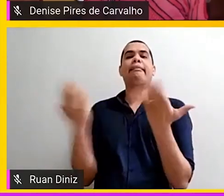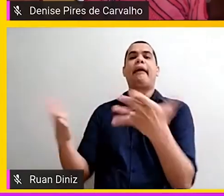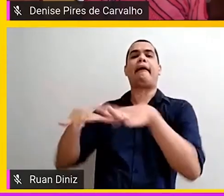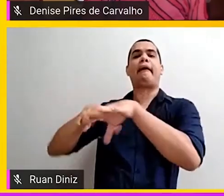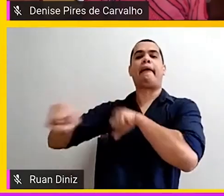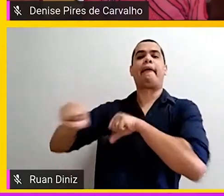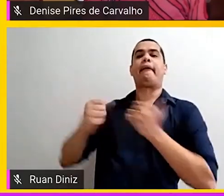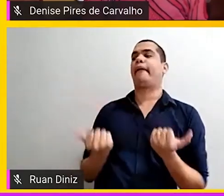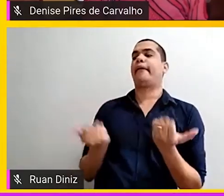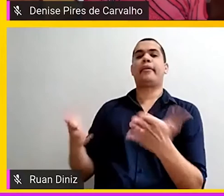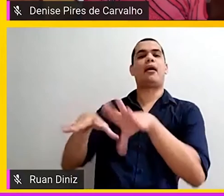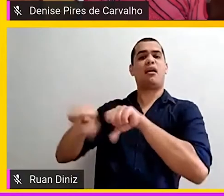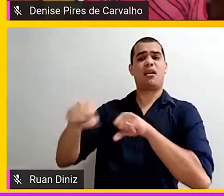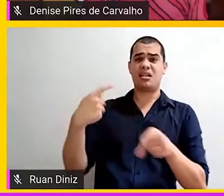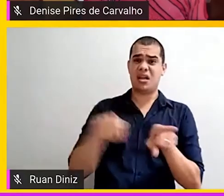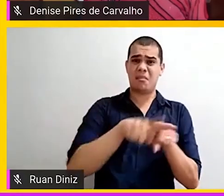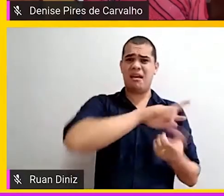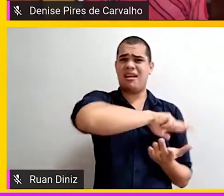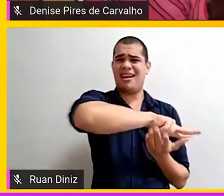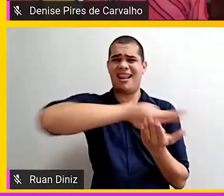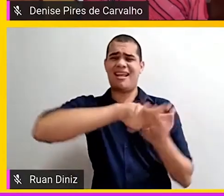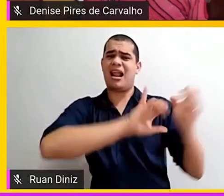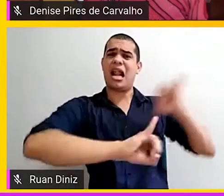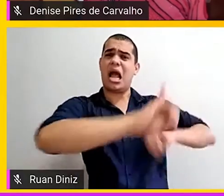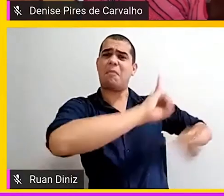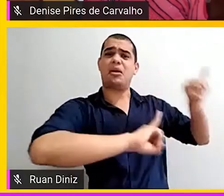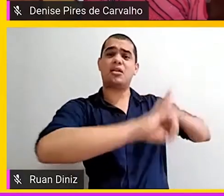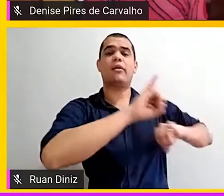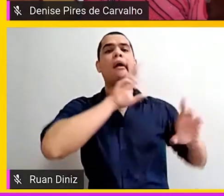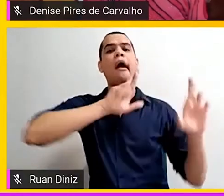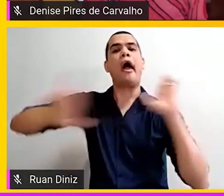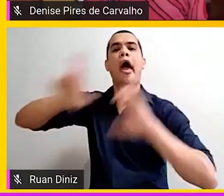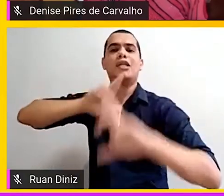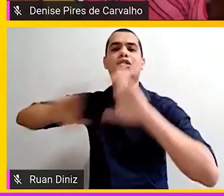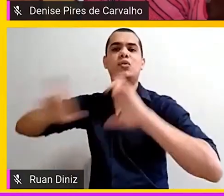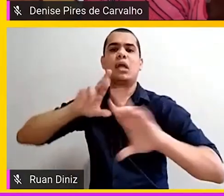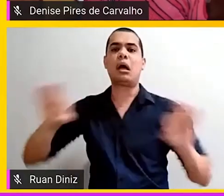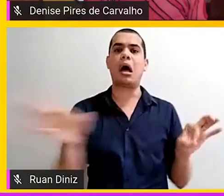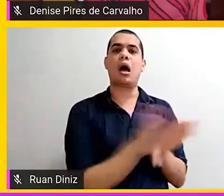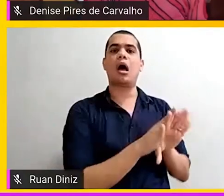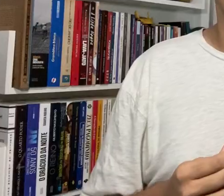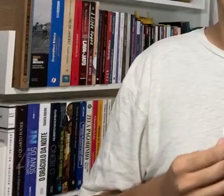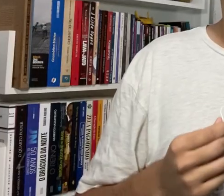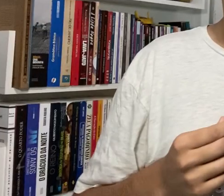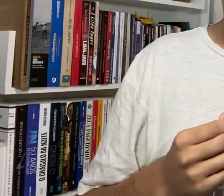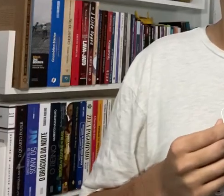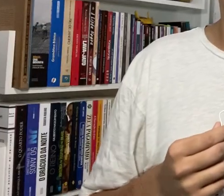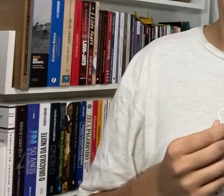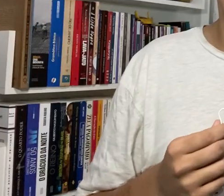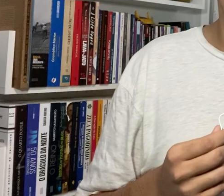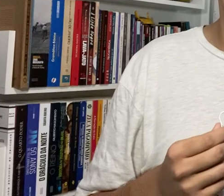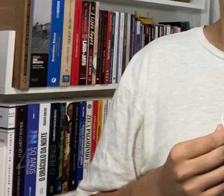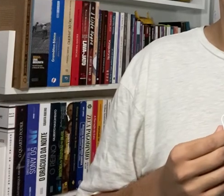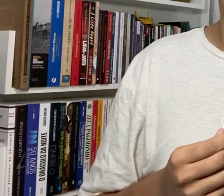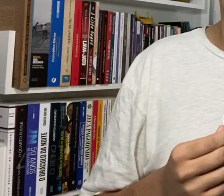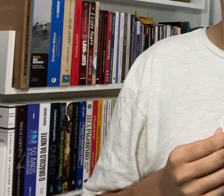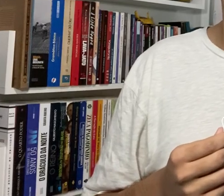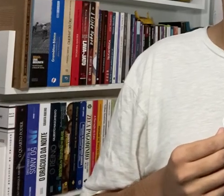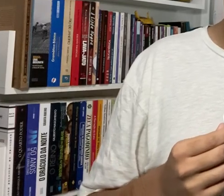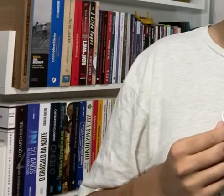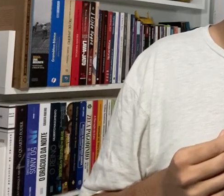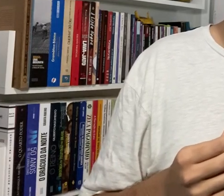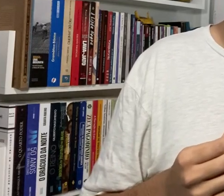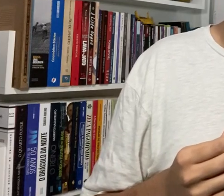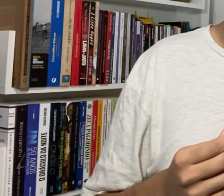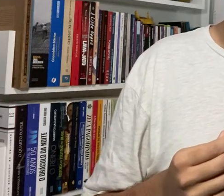soma de laboratórios que produzem resultados. Nós somos uma mistura. Acompanhe todas as redes para